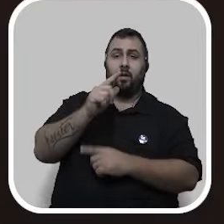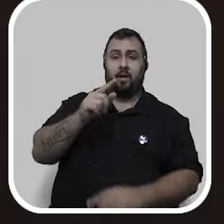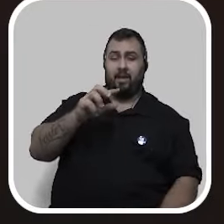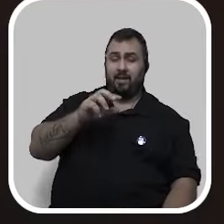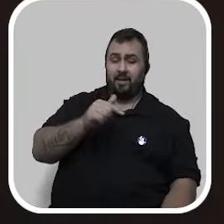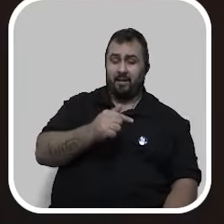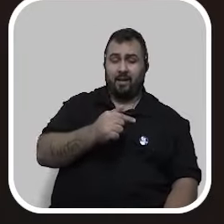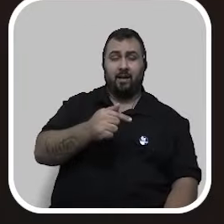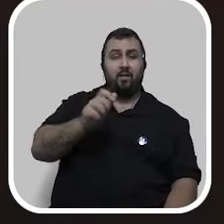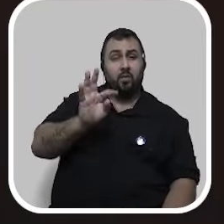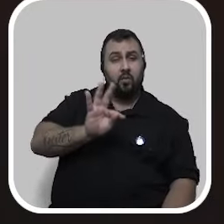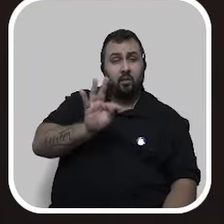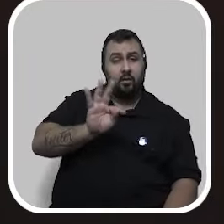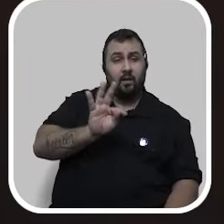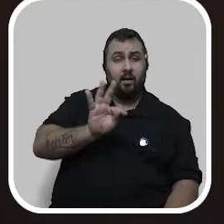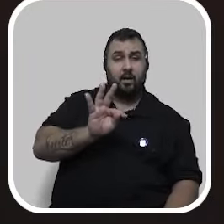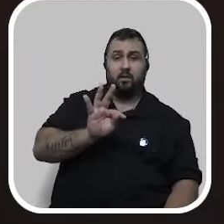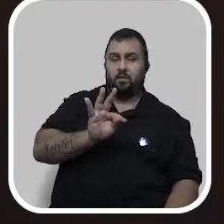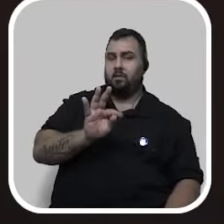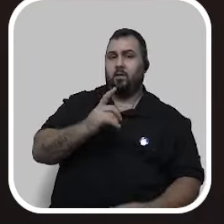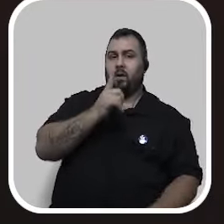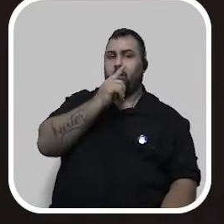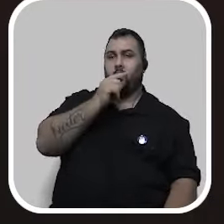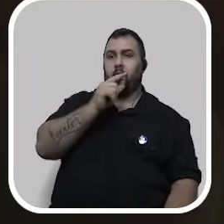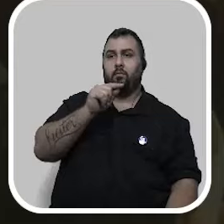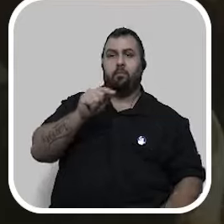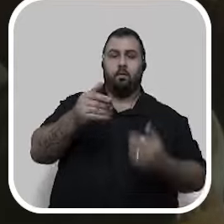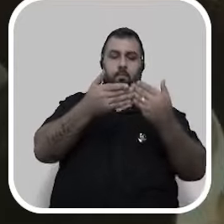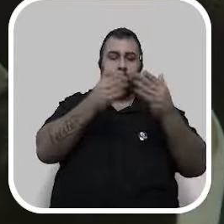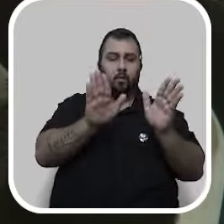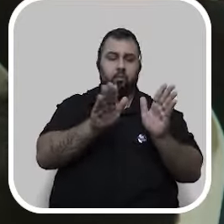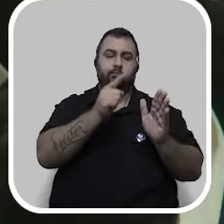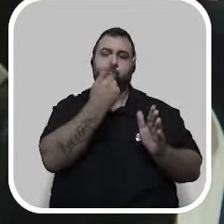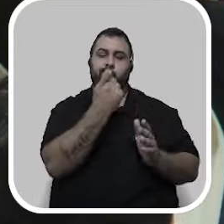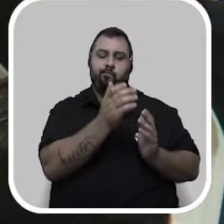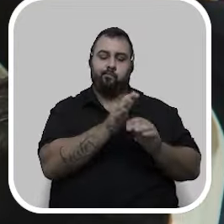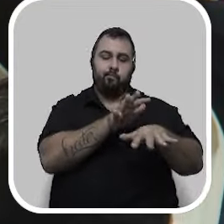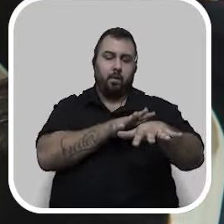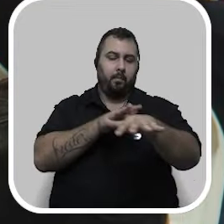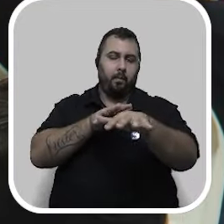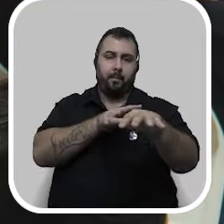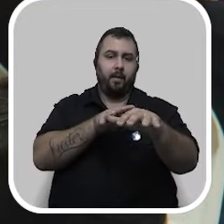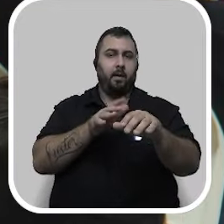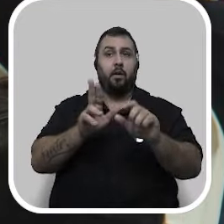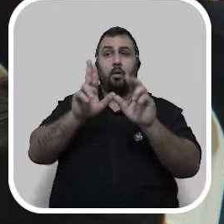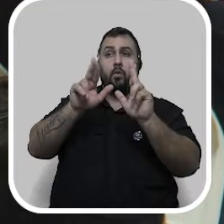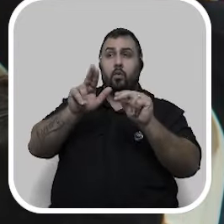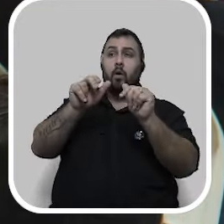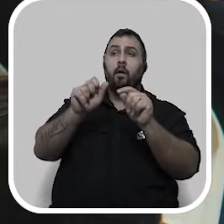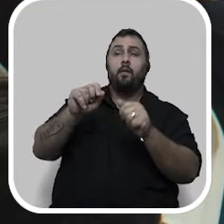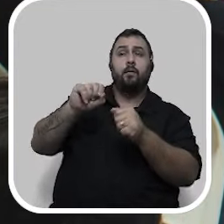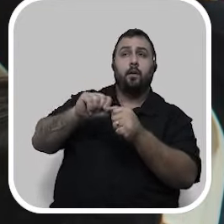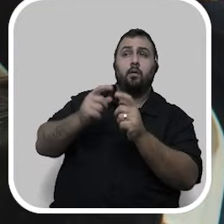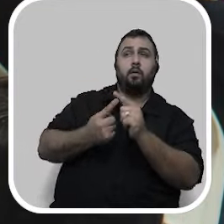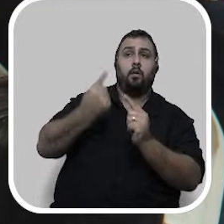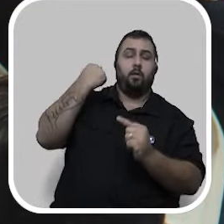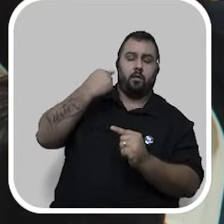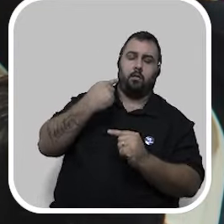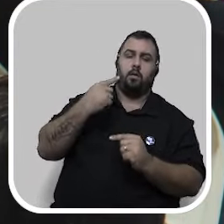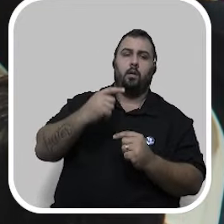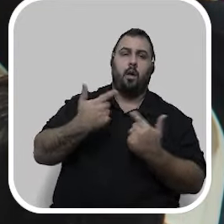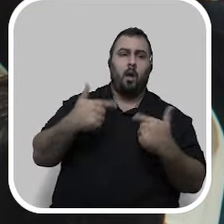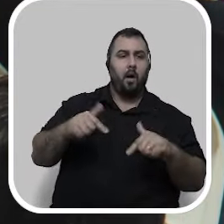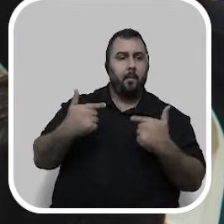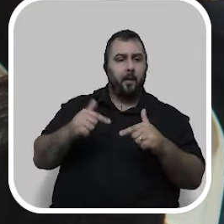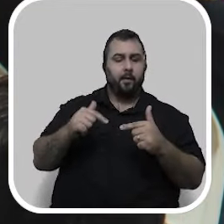movimento isso nunca foi feito no mundo todo e e aí foi algo muito engraçado a gente trabalha com escola de